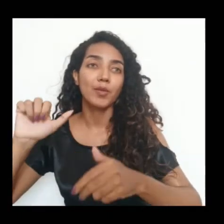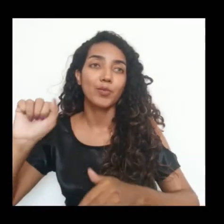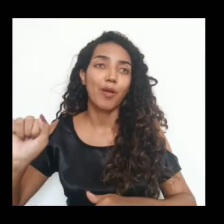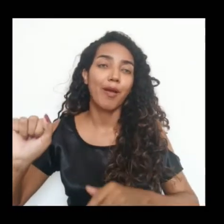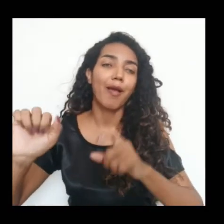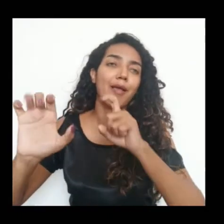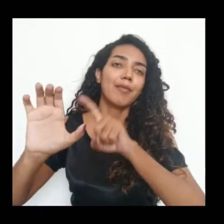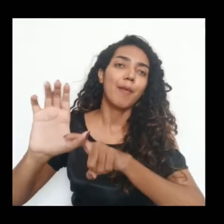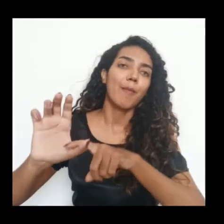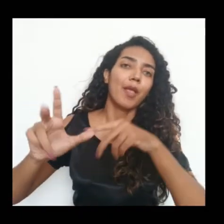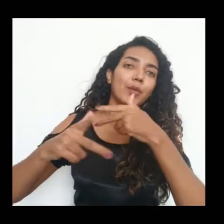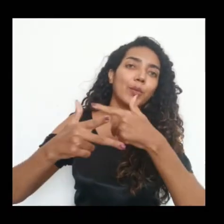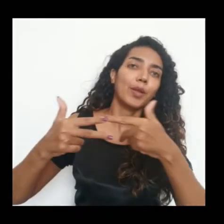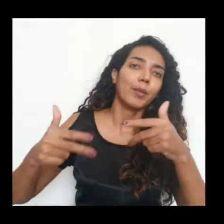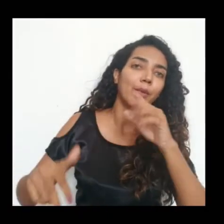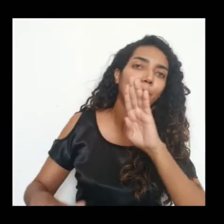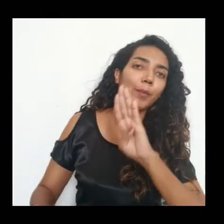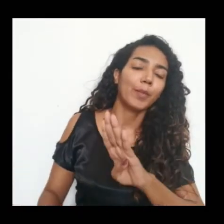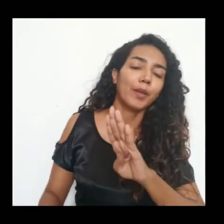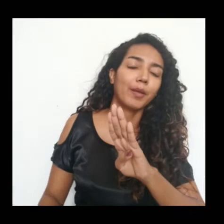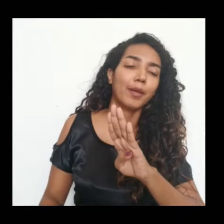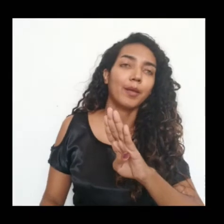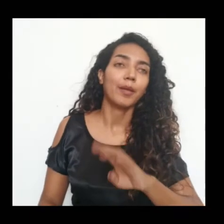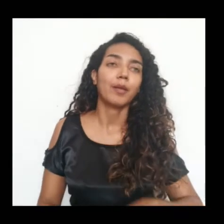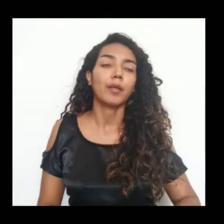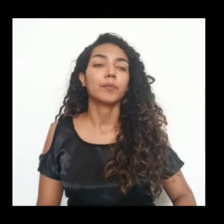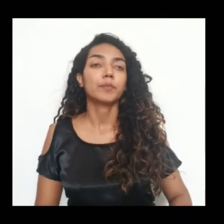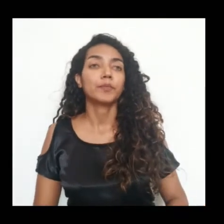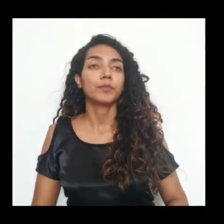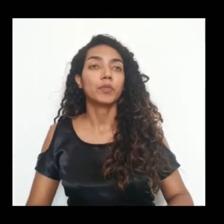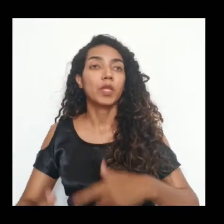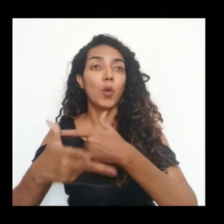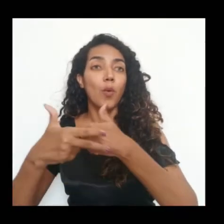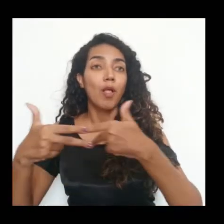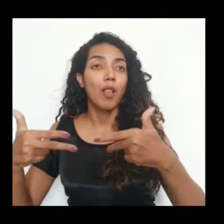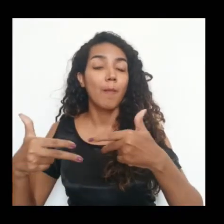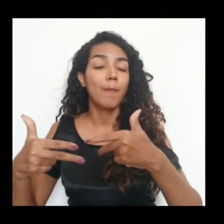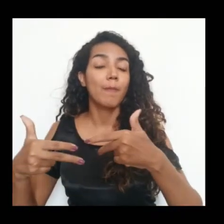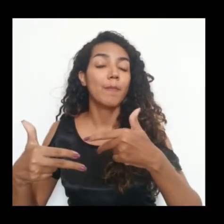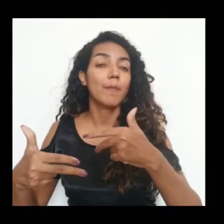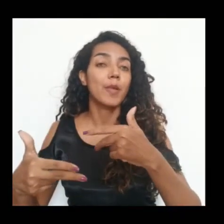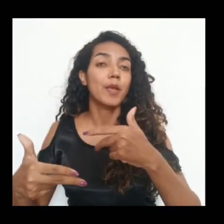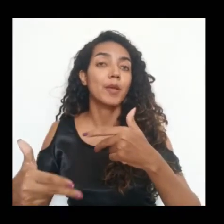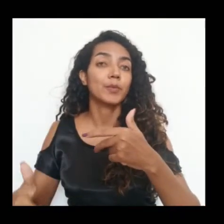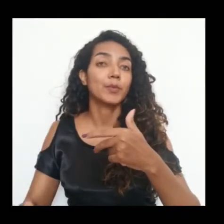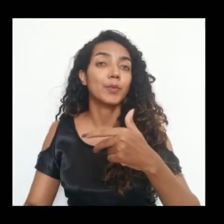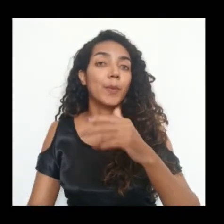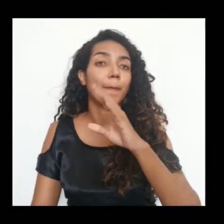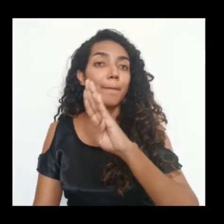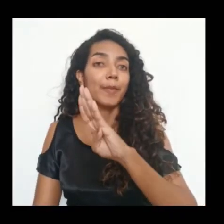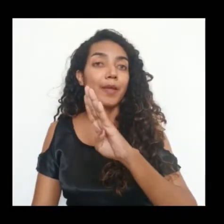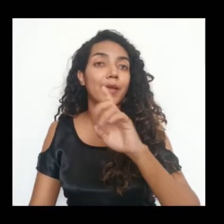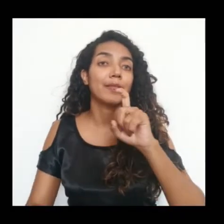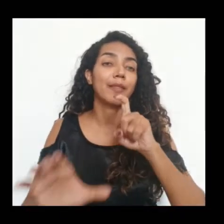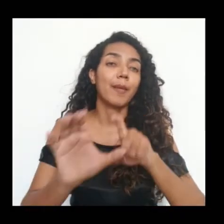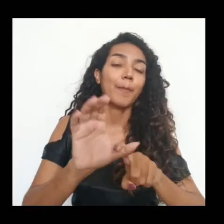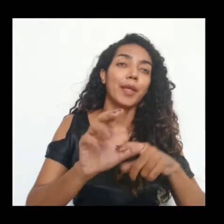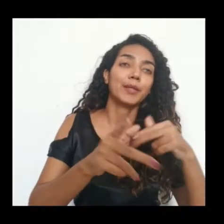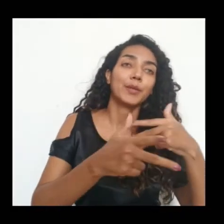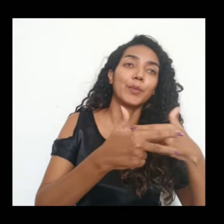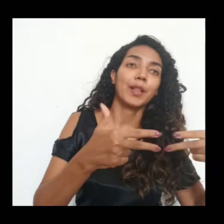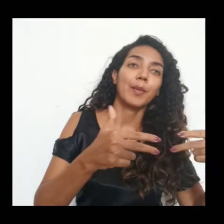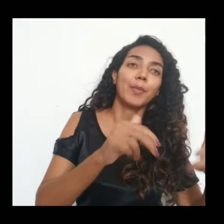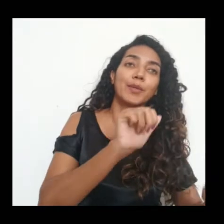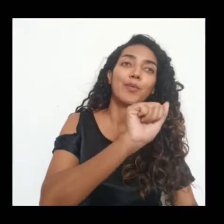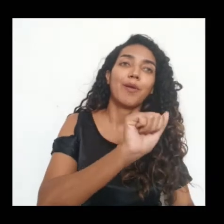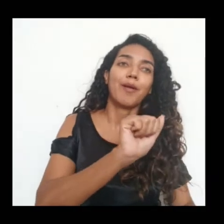aqui, e o elemento B depende do elemento A. Tá? Você gerou um ciclo aí.